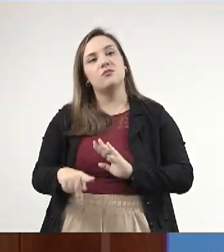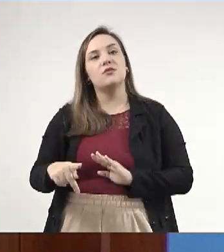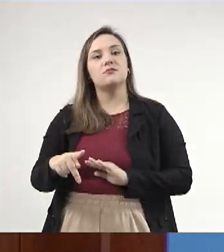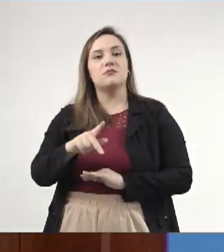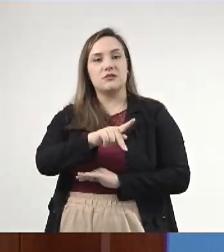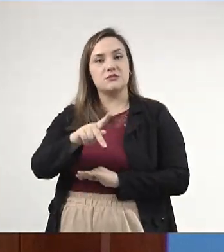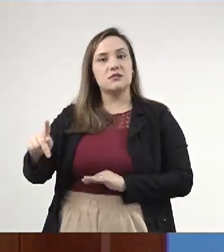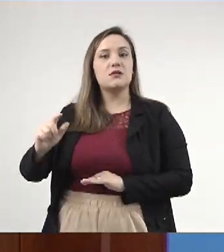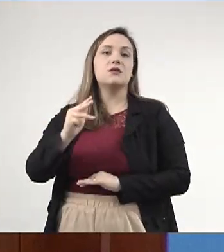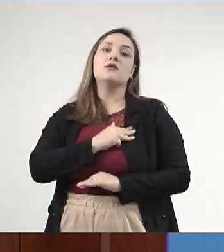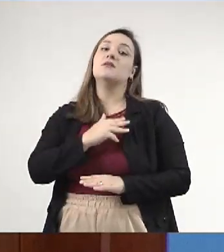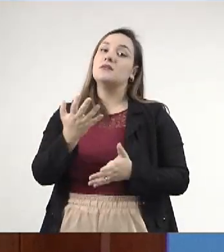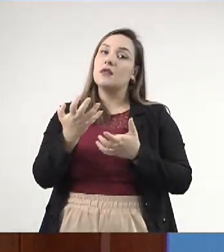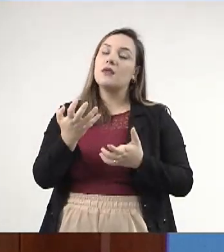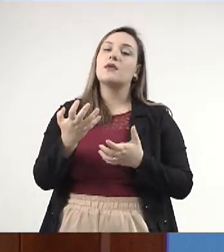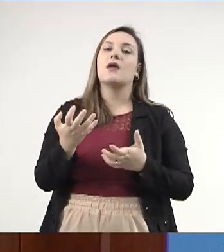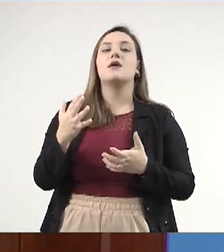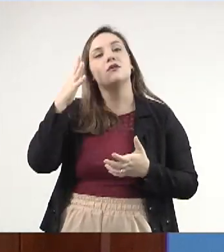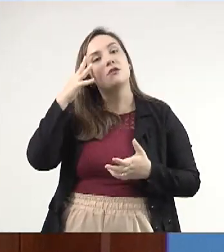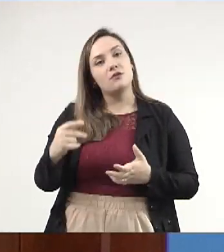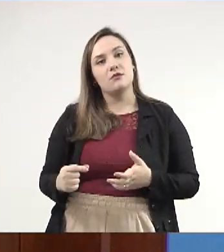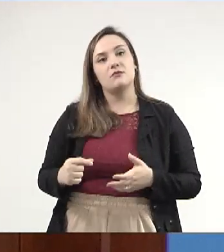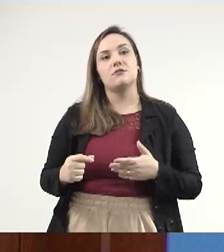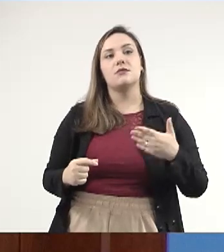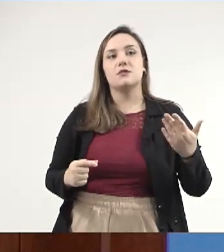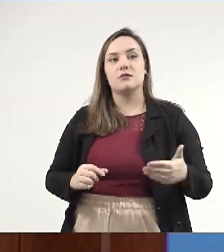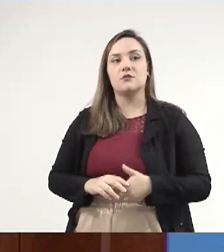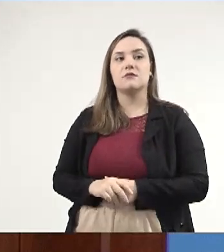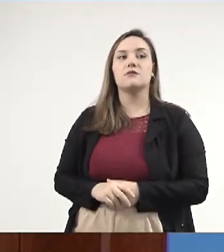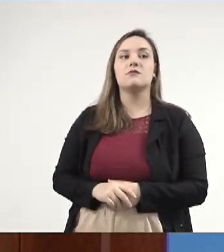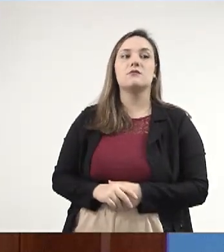governo do presidente Lula e eu acredito que é